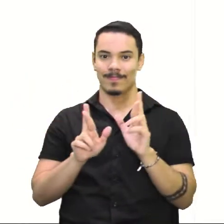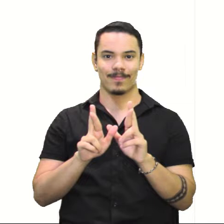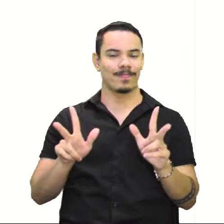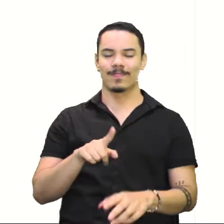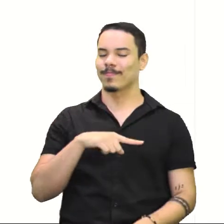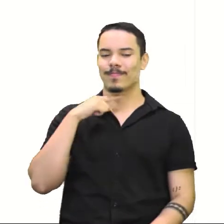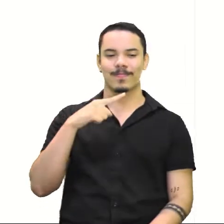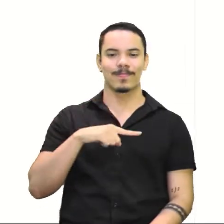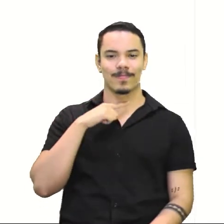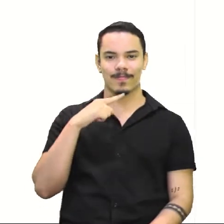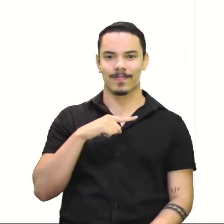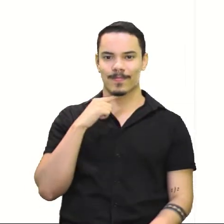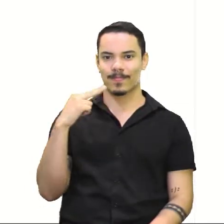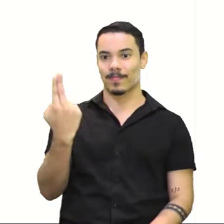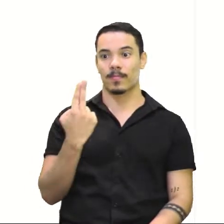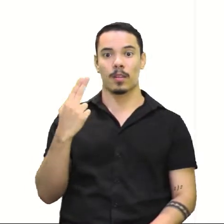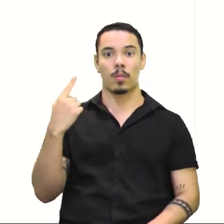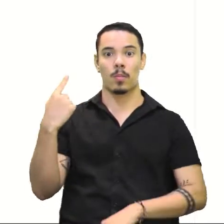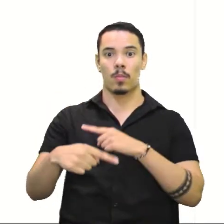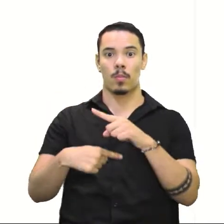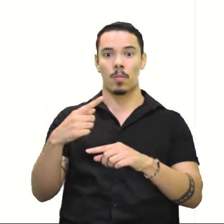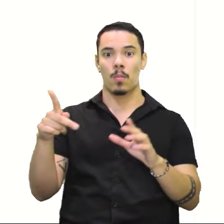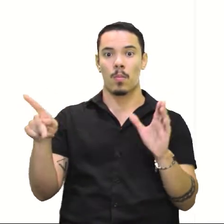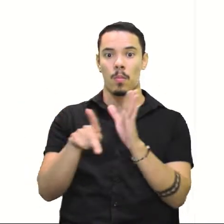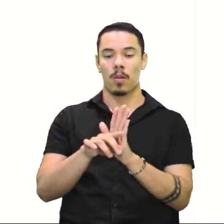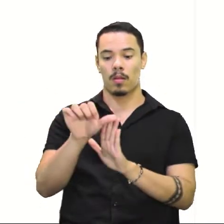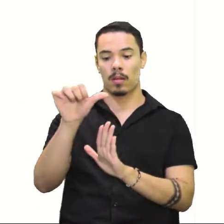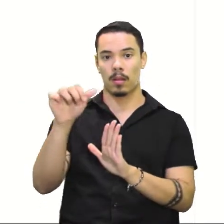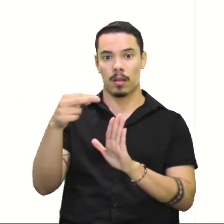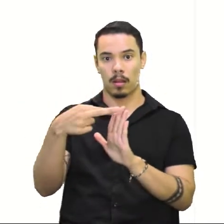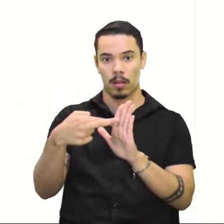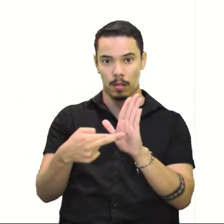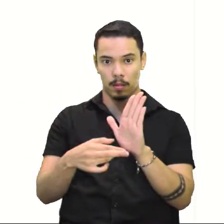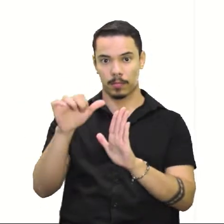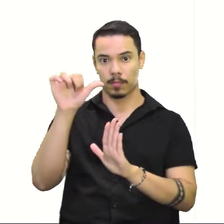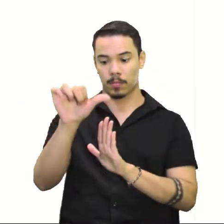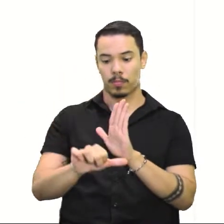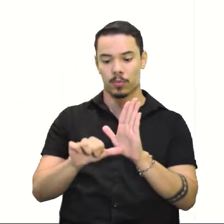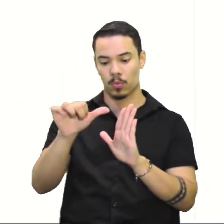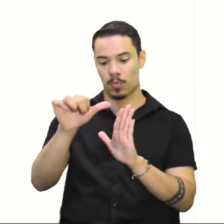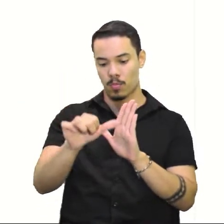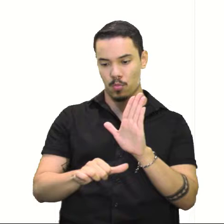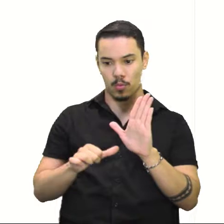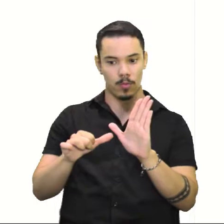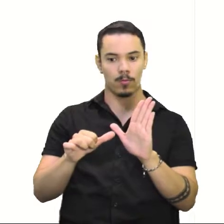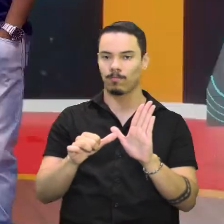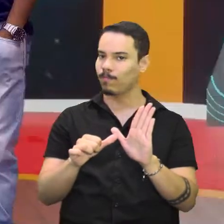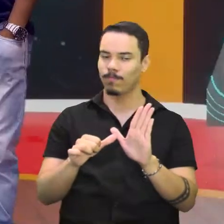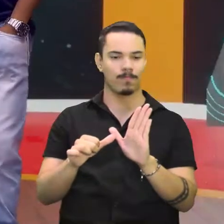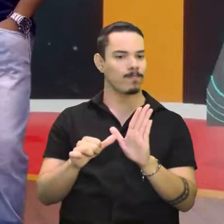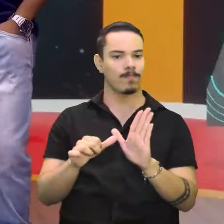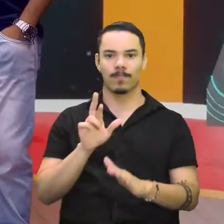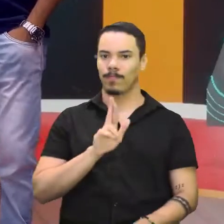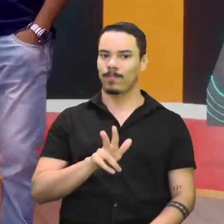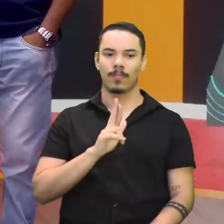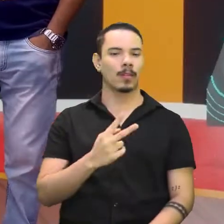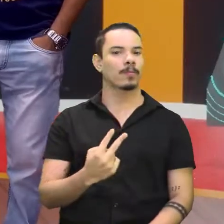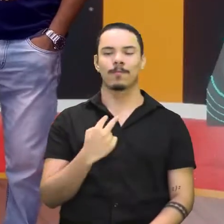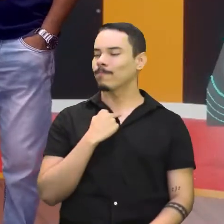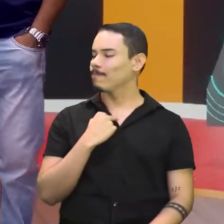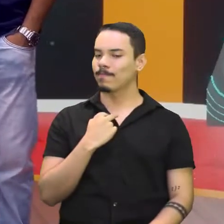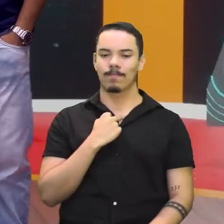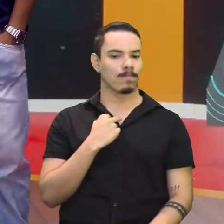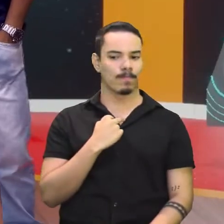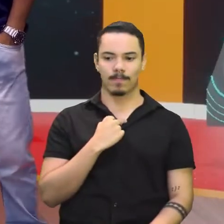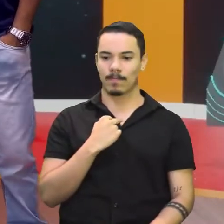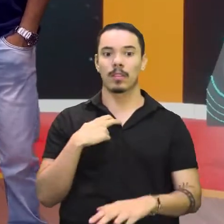quadrado mais 1. Percebe que o m ao quadrado ficou com um coeficiente numérico diferente? Então isso não mesmo, pode. Não pode, gente. Tem